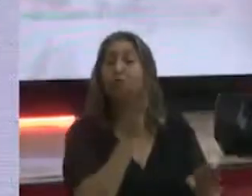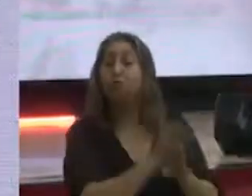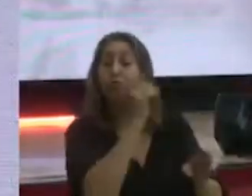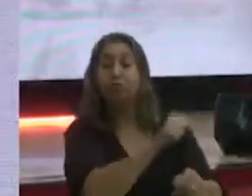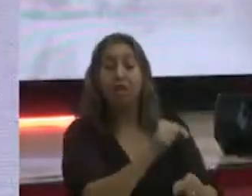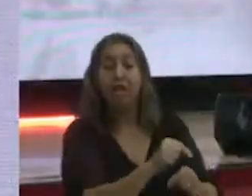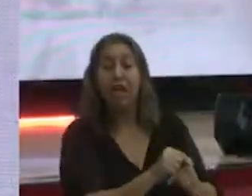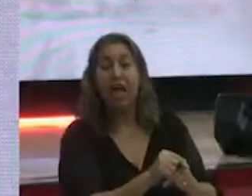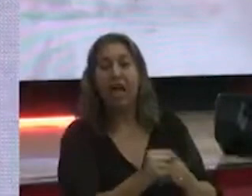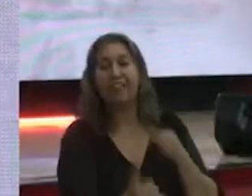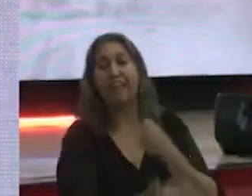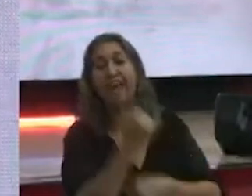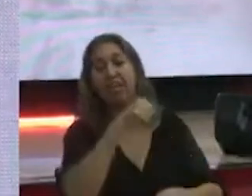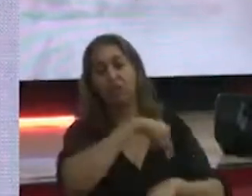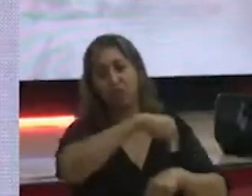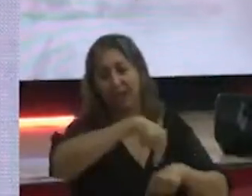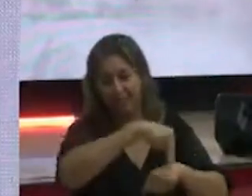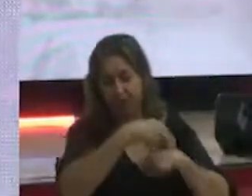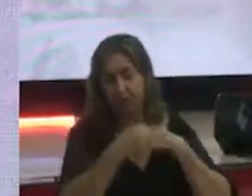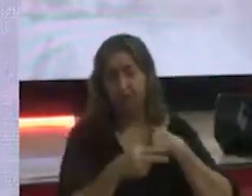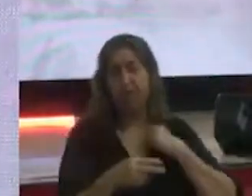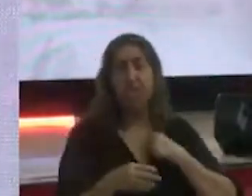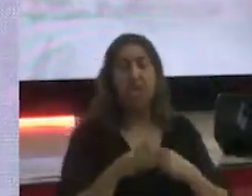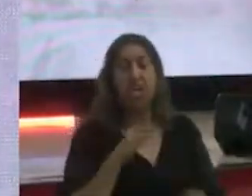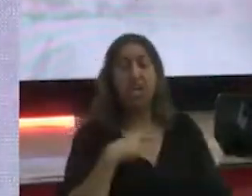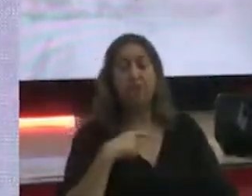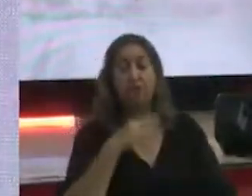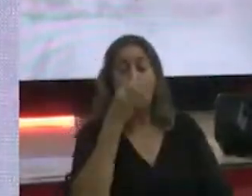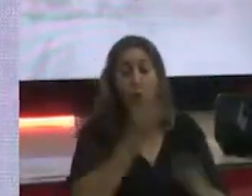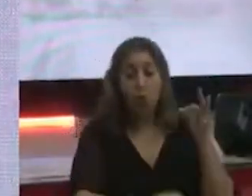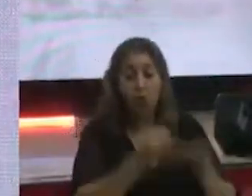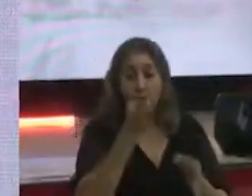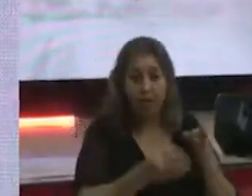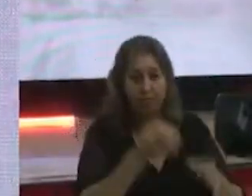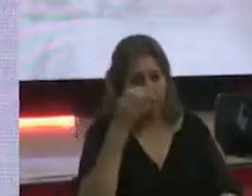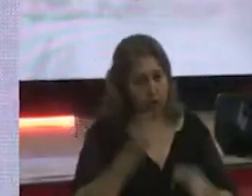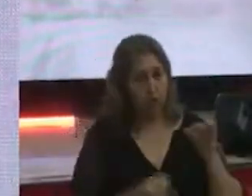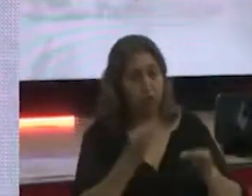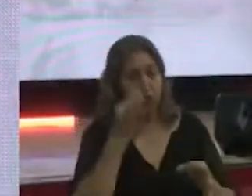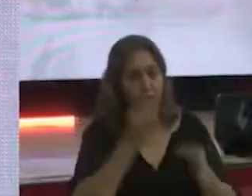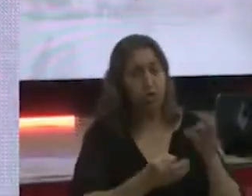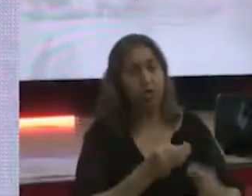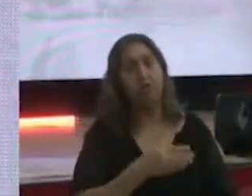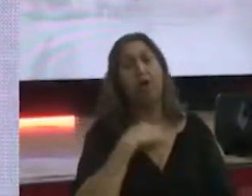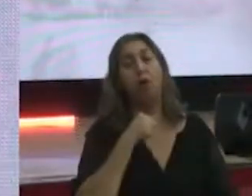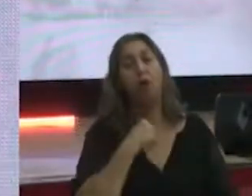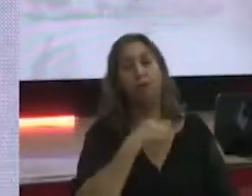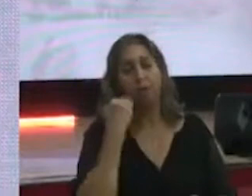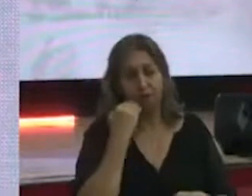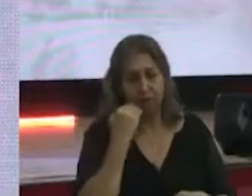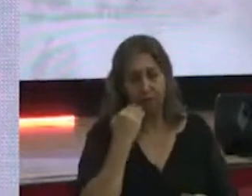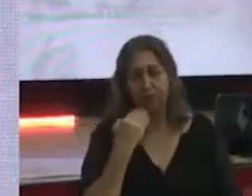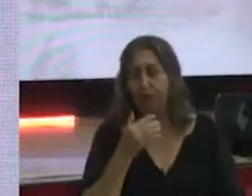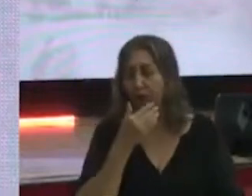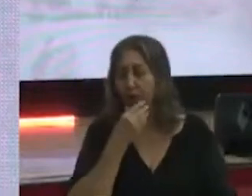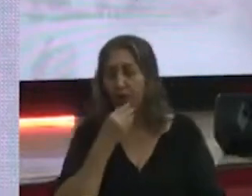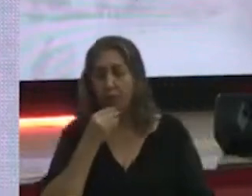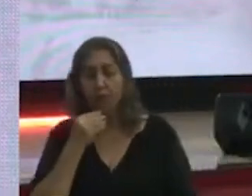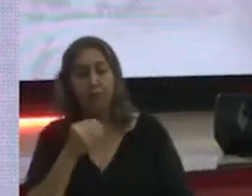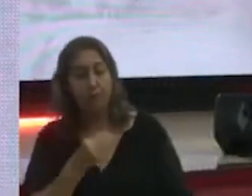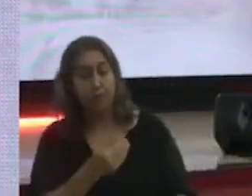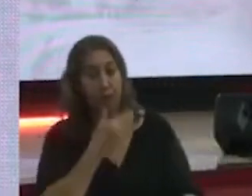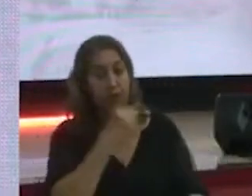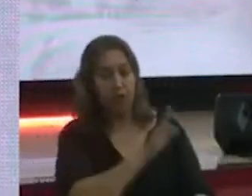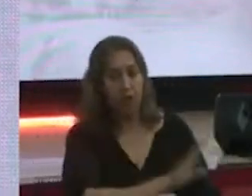km até uma cidade onde George Washington estava chegou para George Washington e disse eu vim aqui